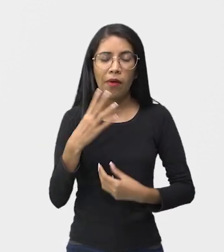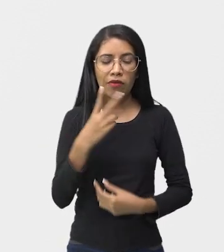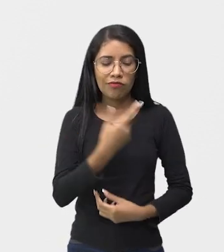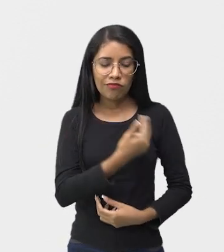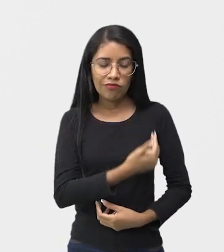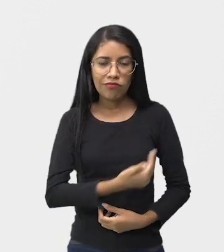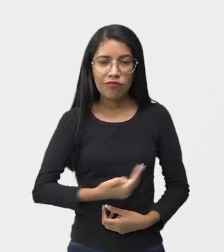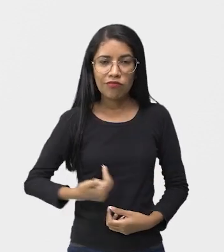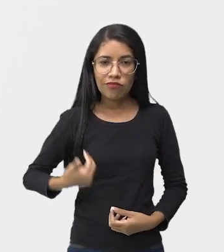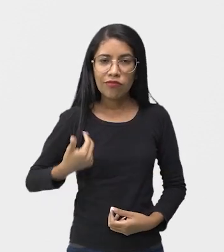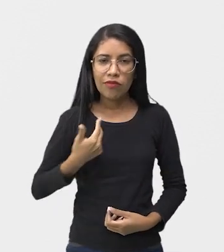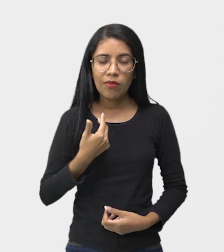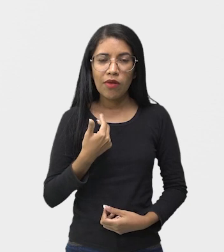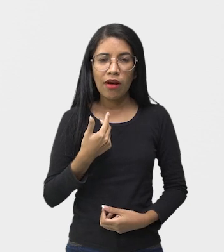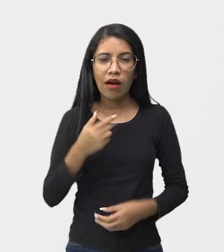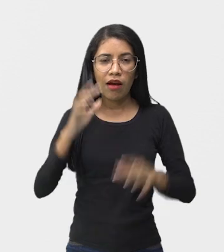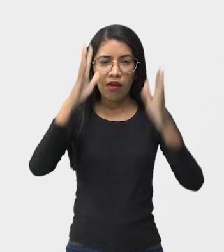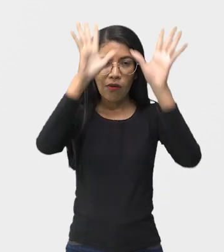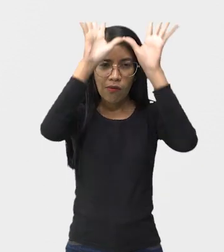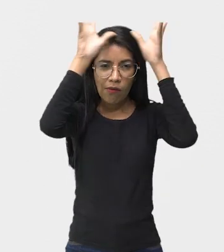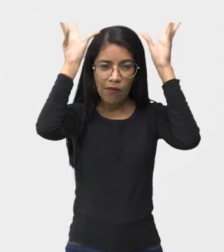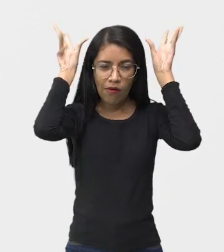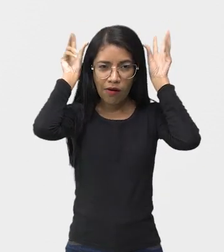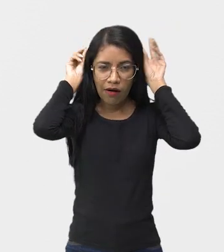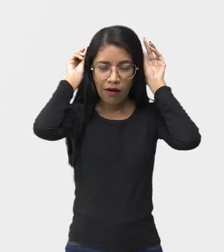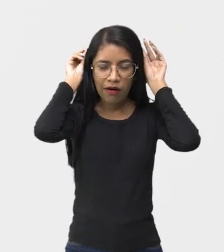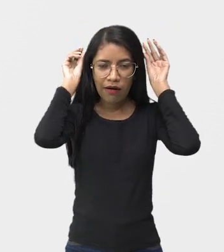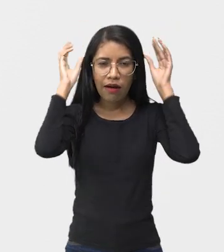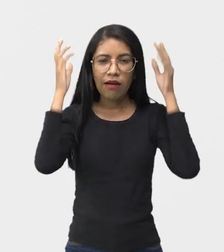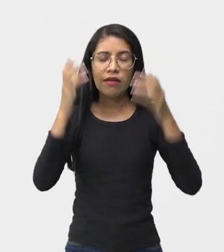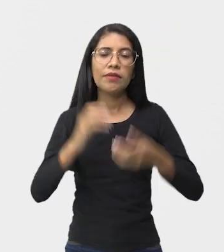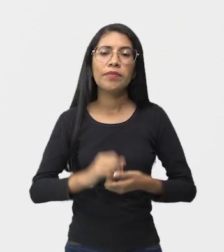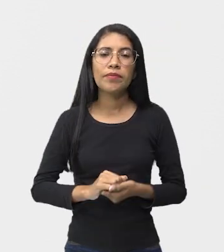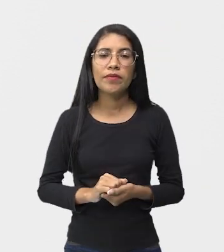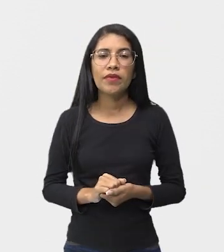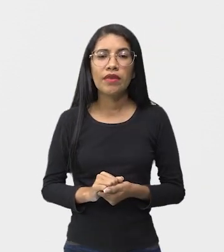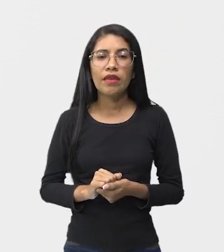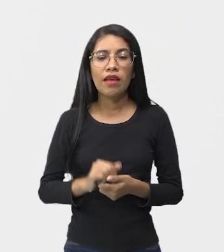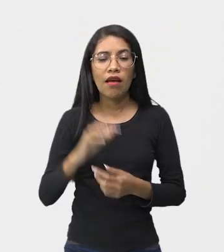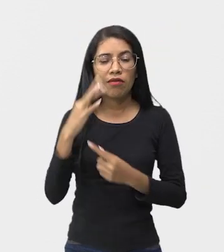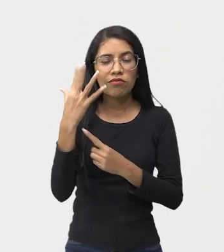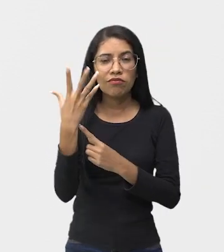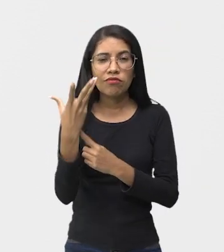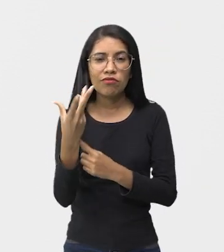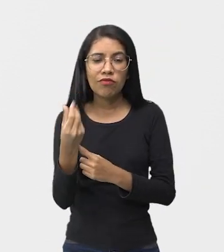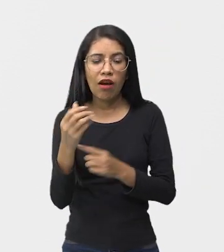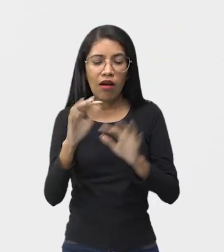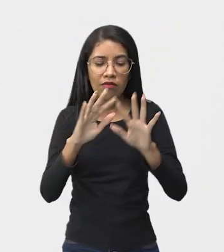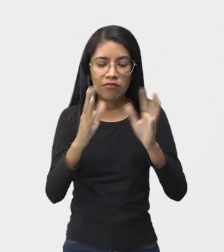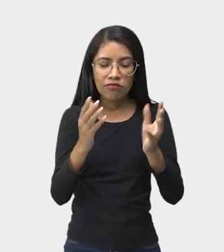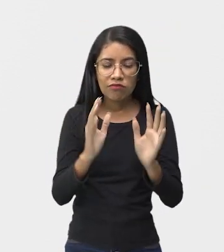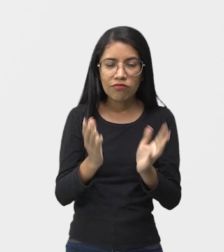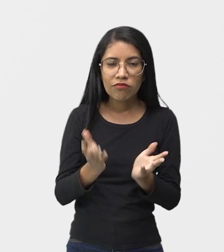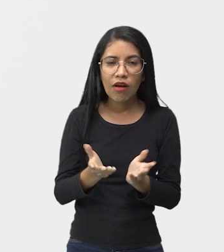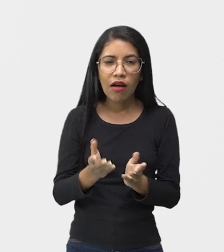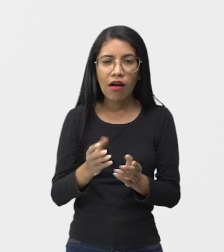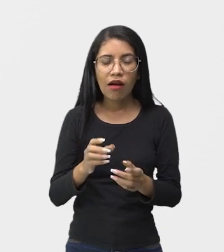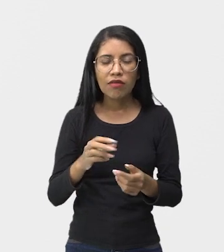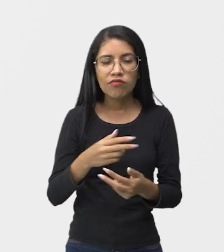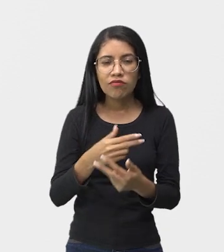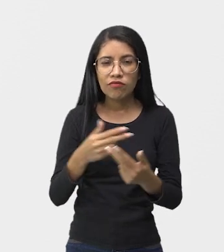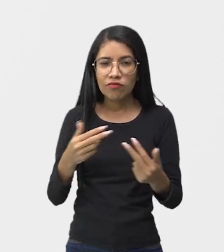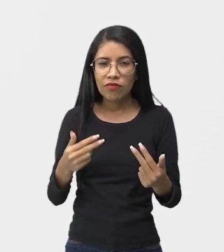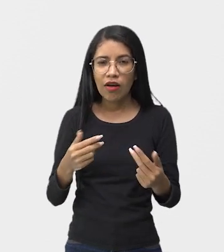pintura corporal do índio, nas plumagens que eles usam sobre a cabeça, na arte em cerâmica, nas